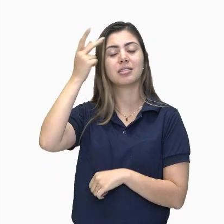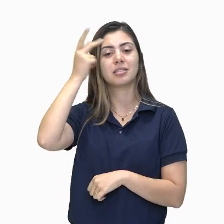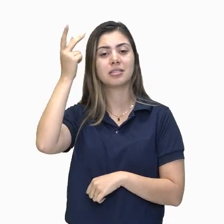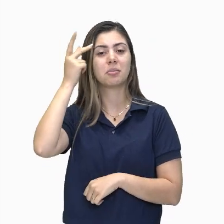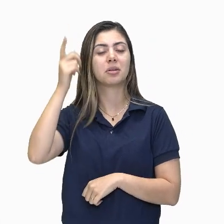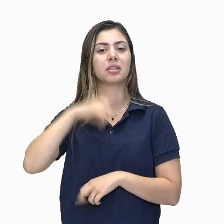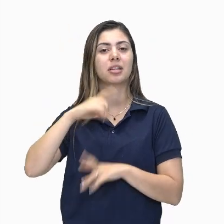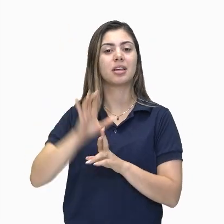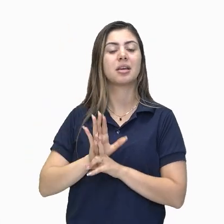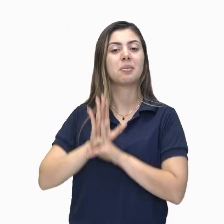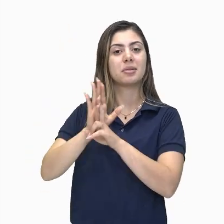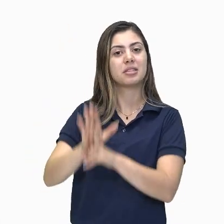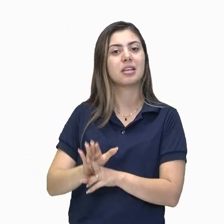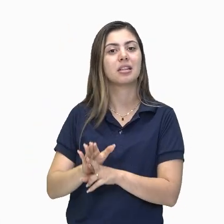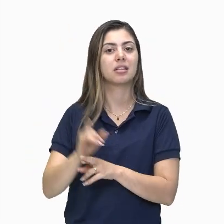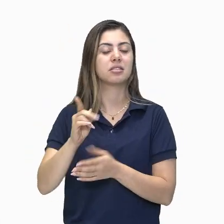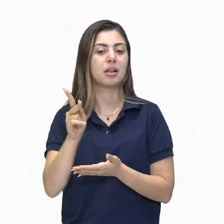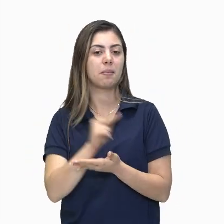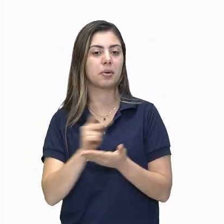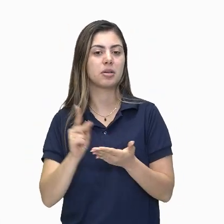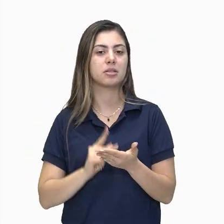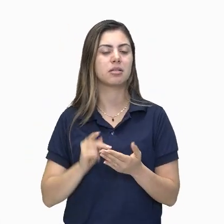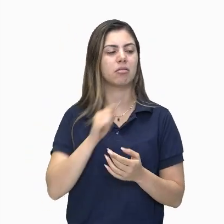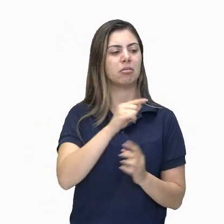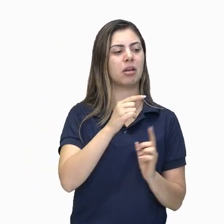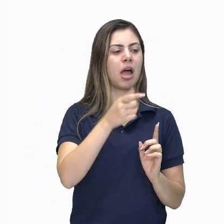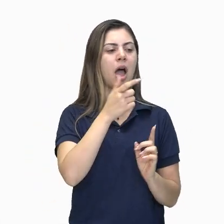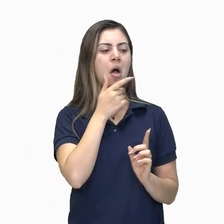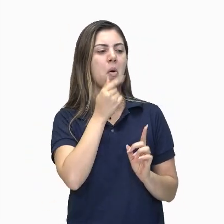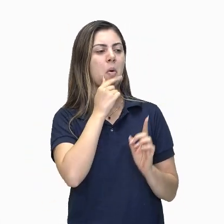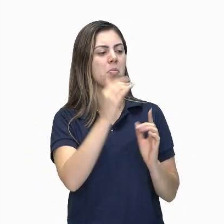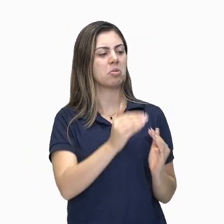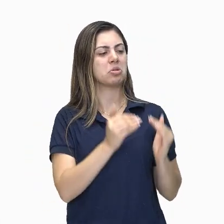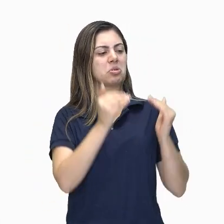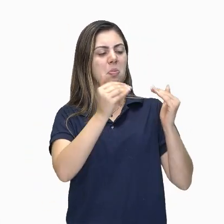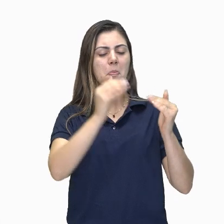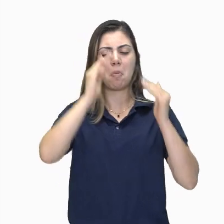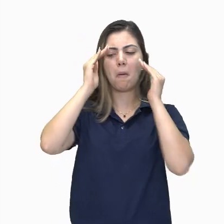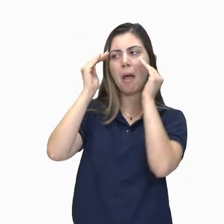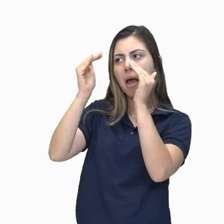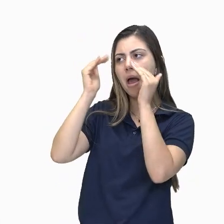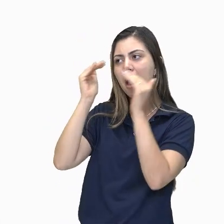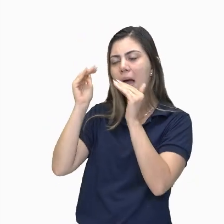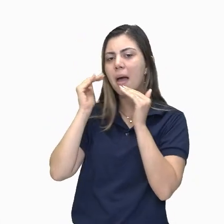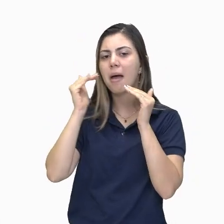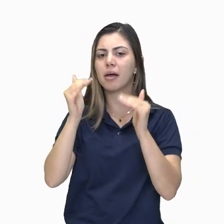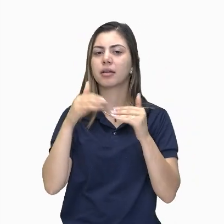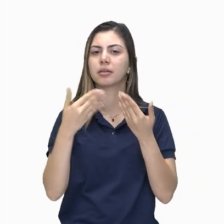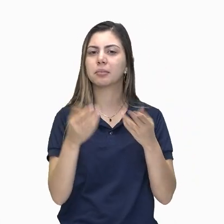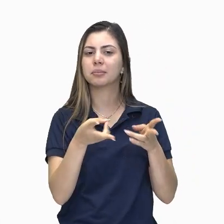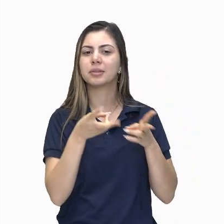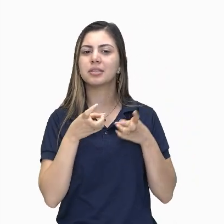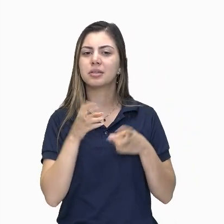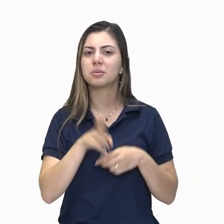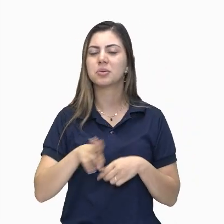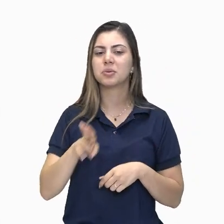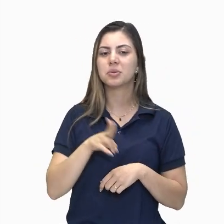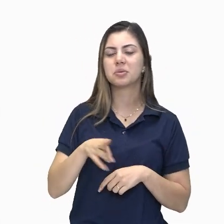representantes da burguesia. O homem curva, o homem nádegas, percebam também esse tom coloquial, esse